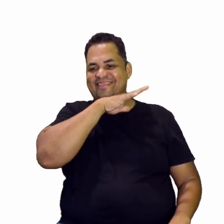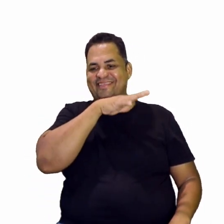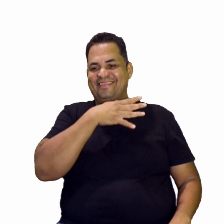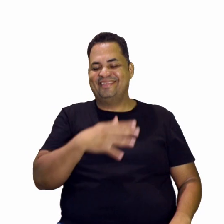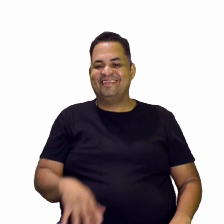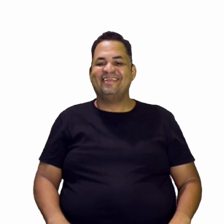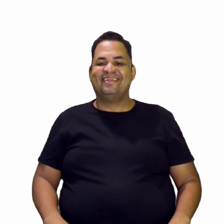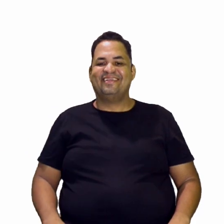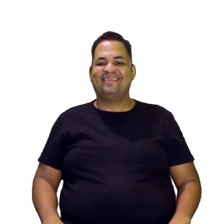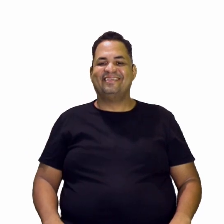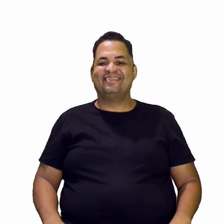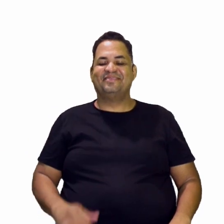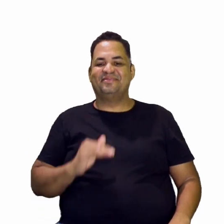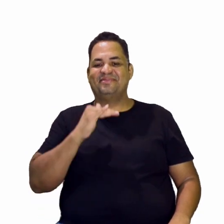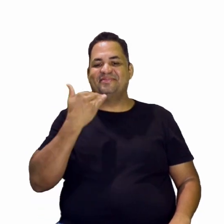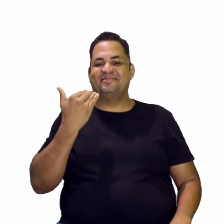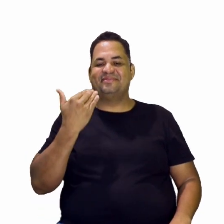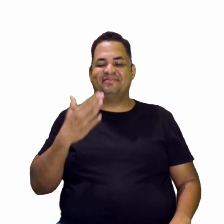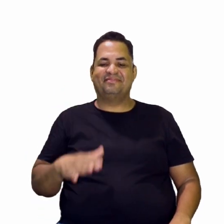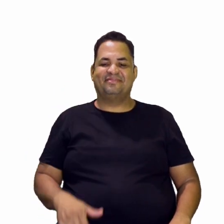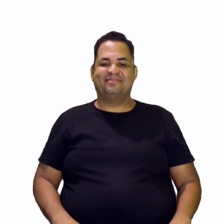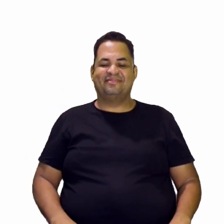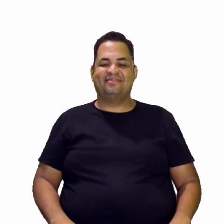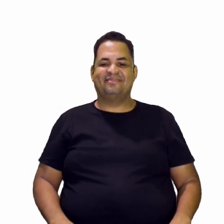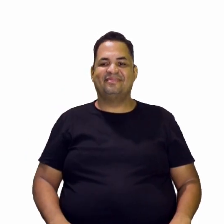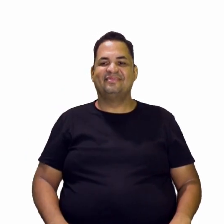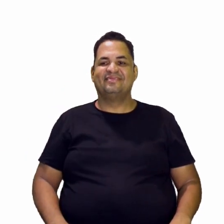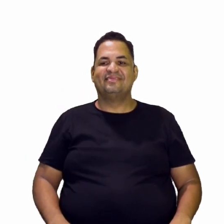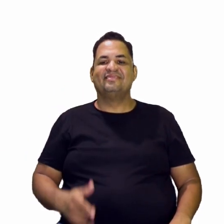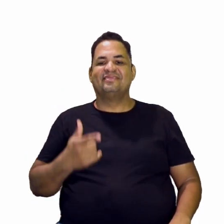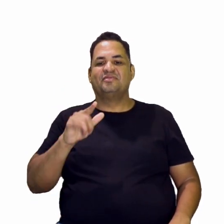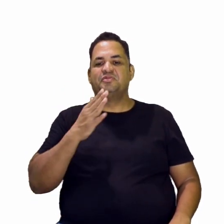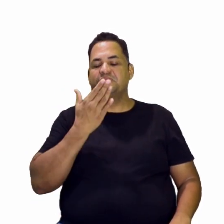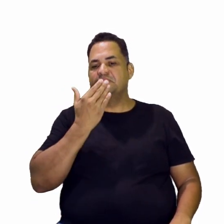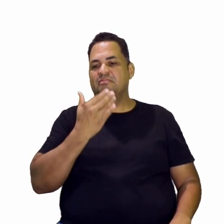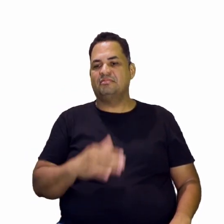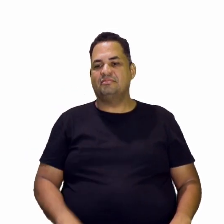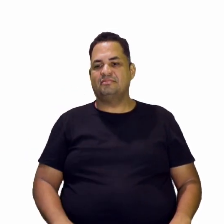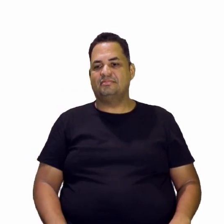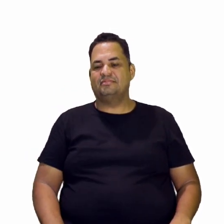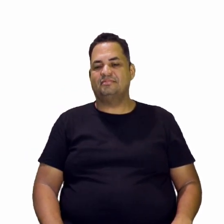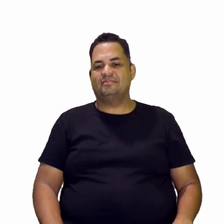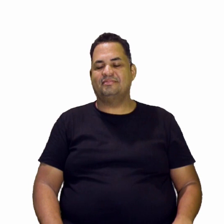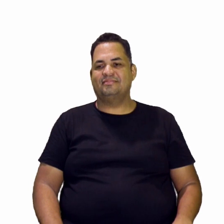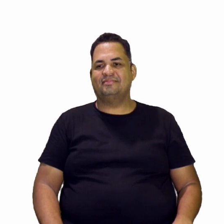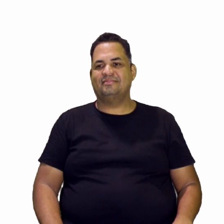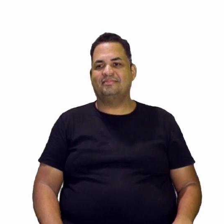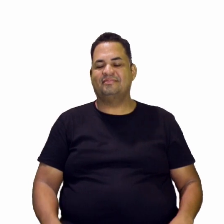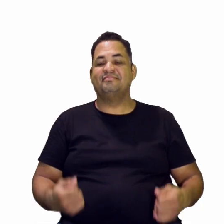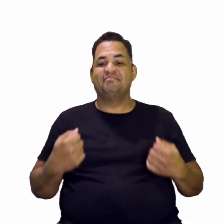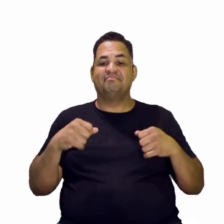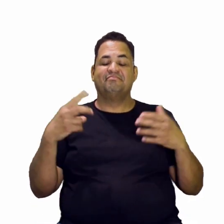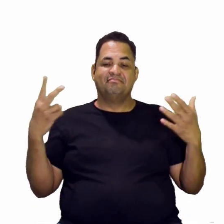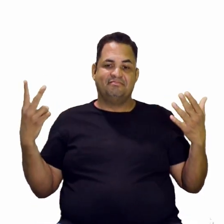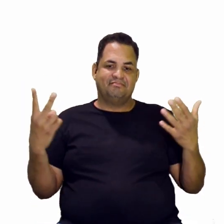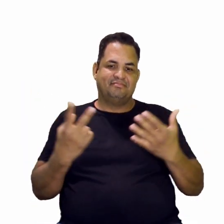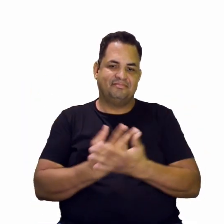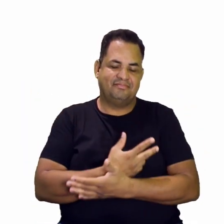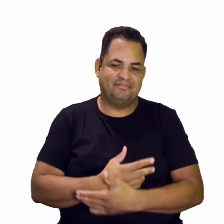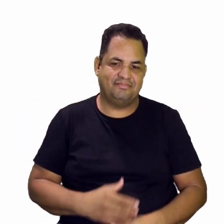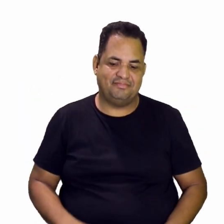o animal morrer afogado, né? E, enfim, e aí ele conseguir se alimentar, tá? Pode acontecer, já